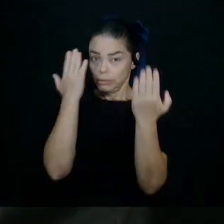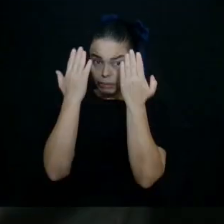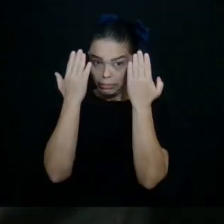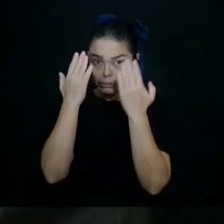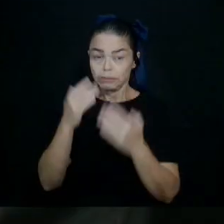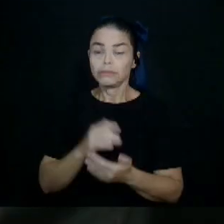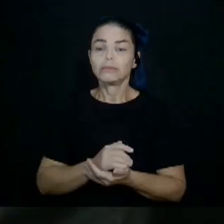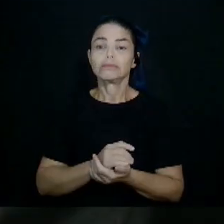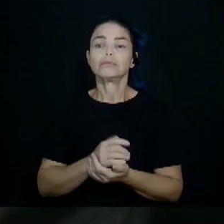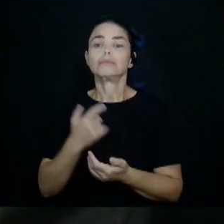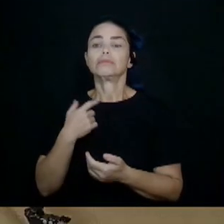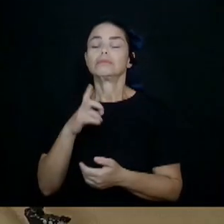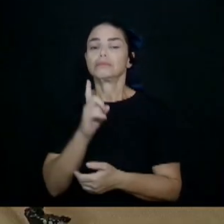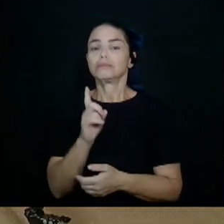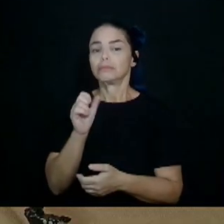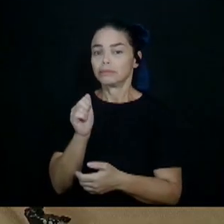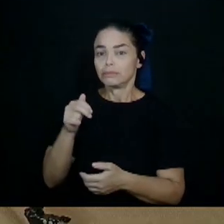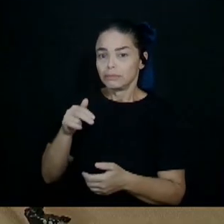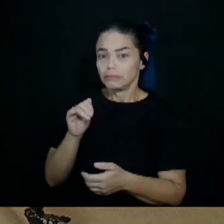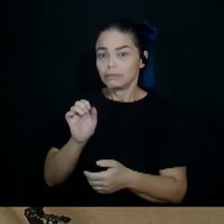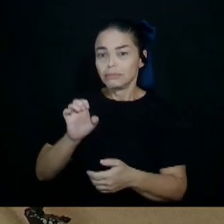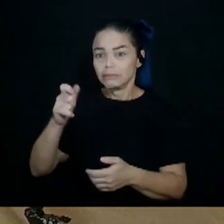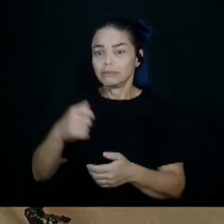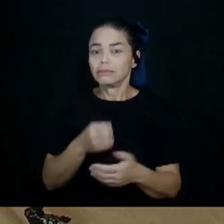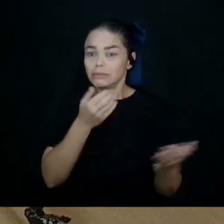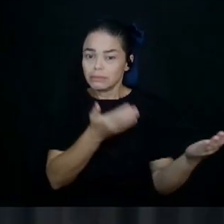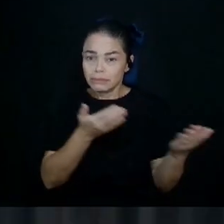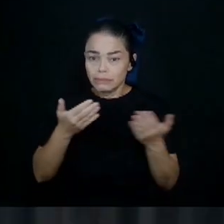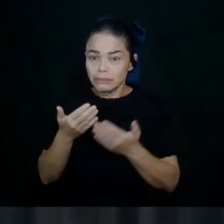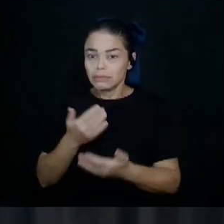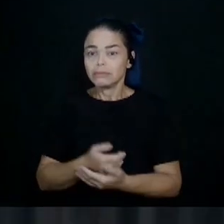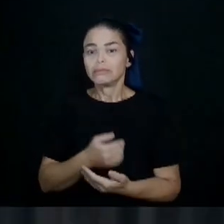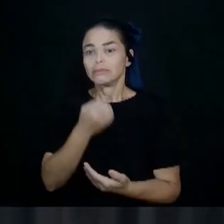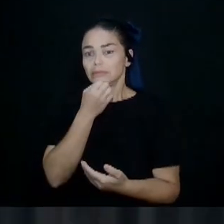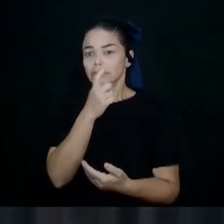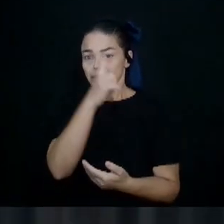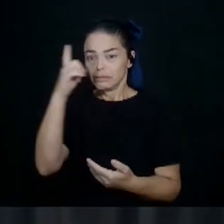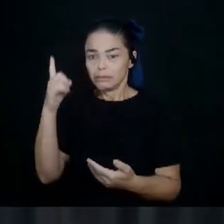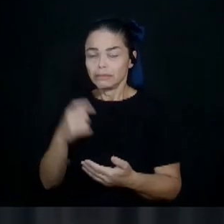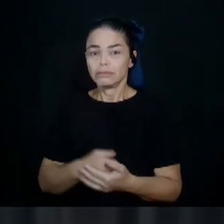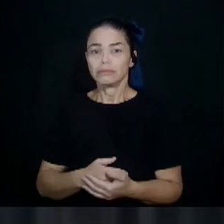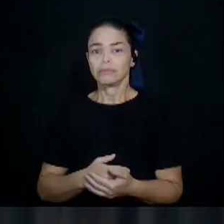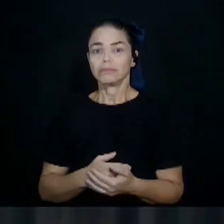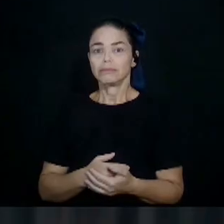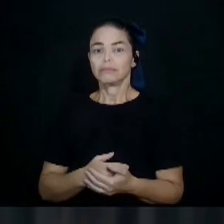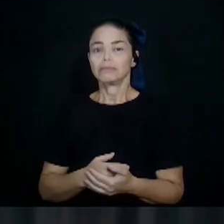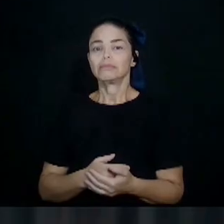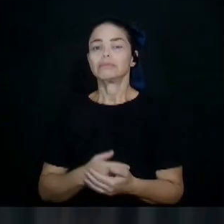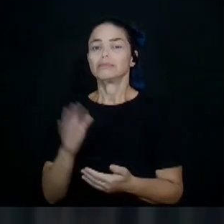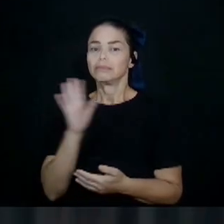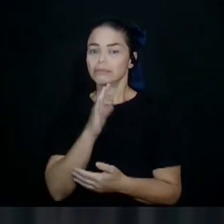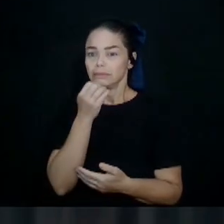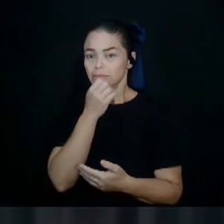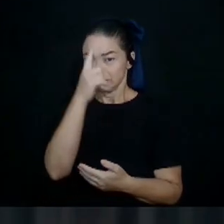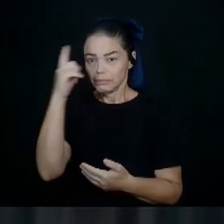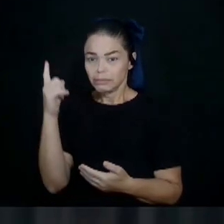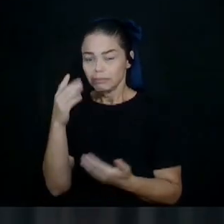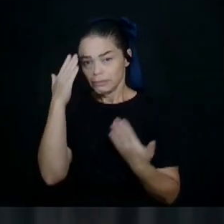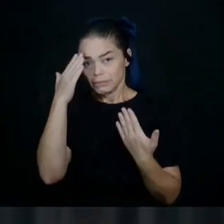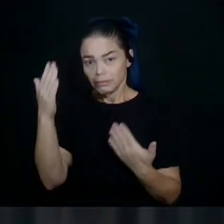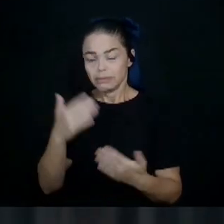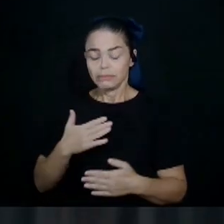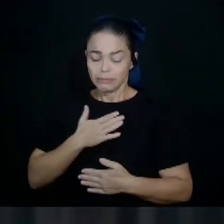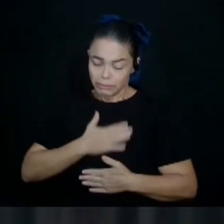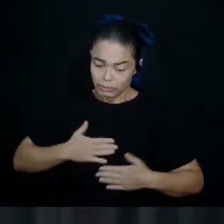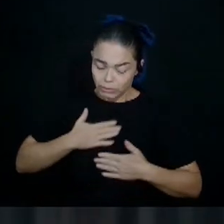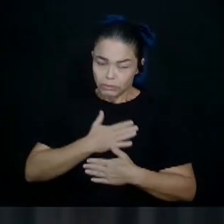a Daiane Silva. Seja muito bem-vinda, bom dia, obrigada pela sua participação. Bom dia, Rúbia, obrigada, um prazer estar aqui com vocês